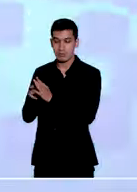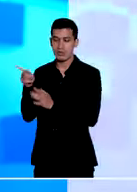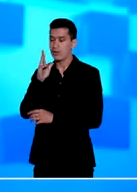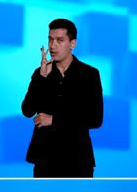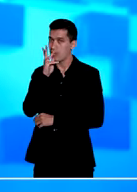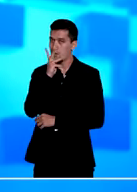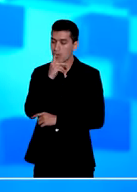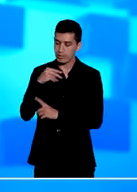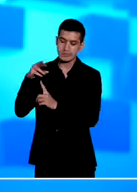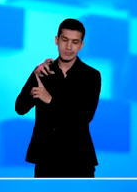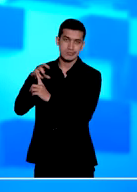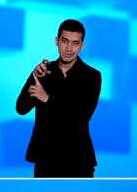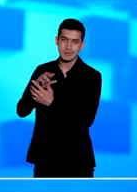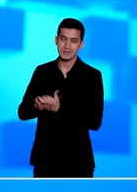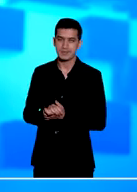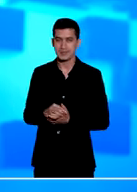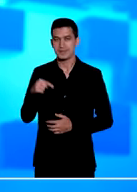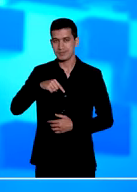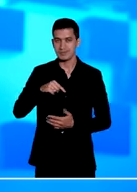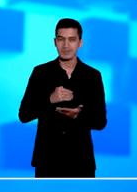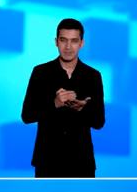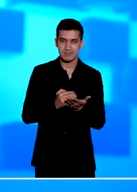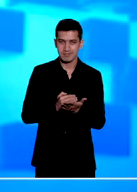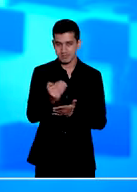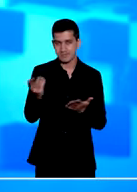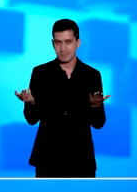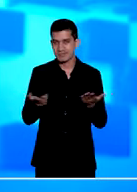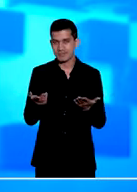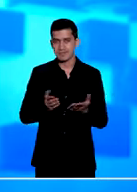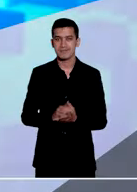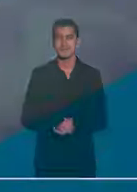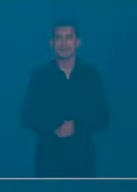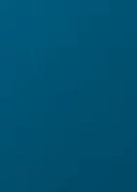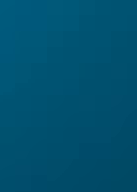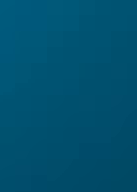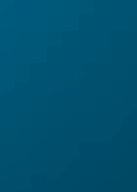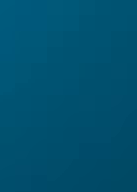investigação o STJ notícias começa